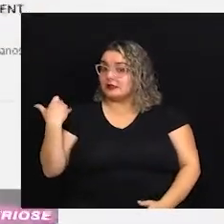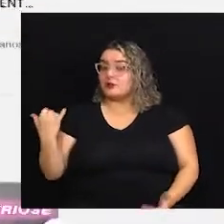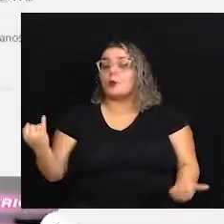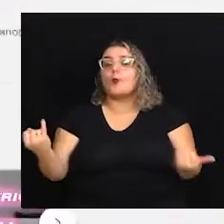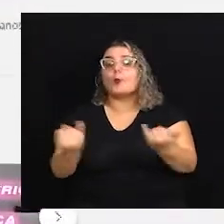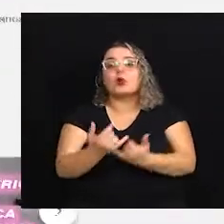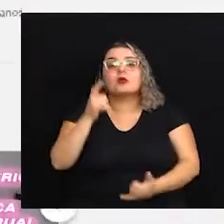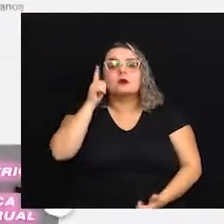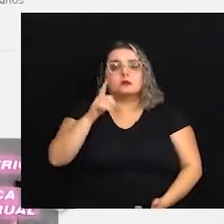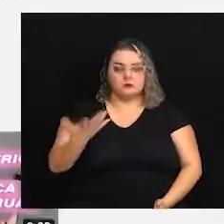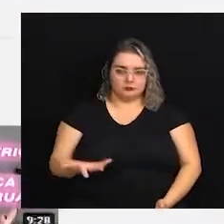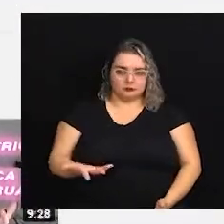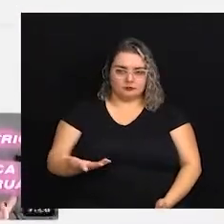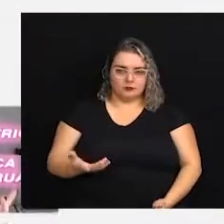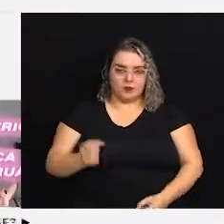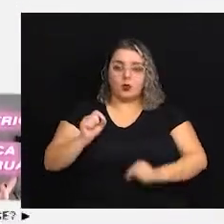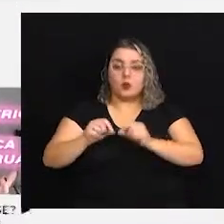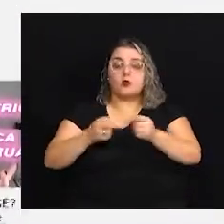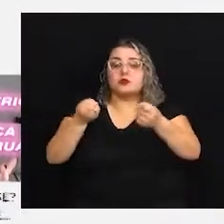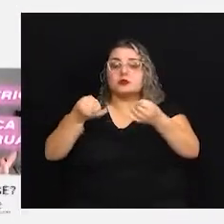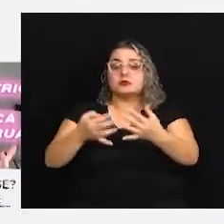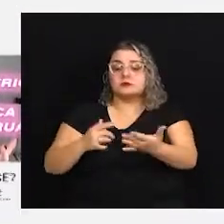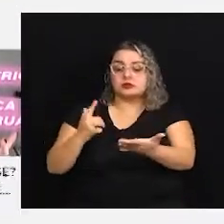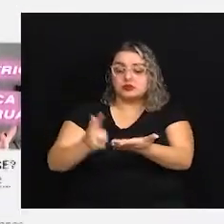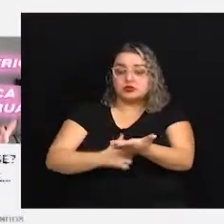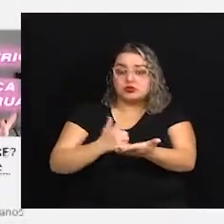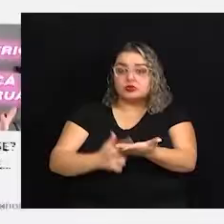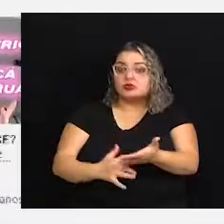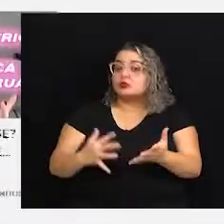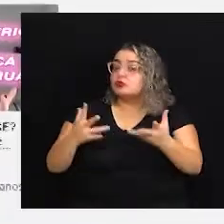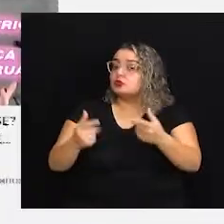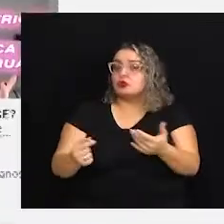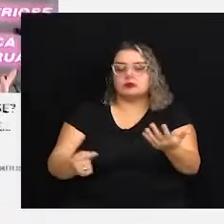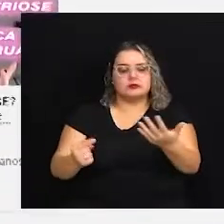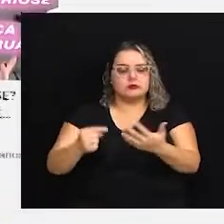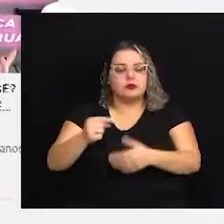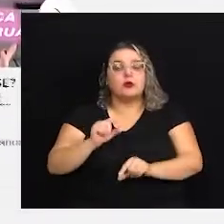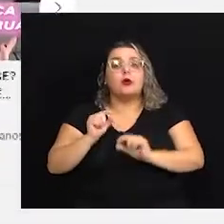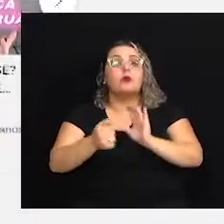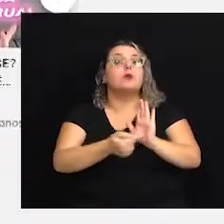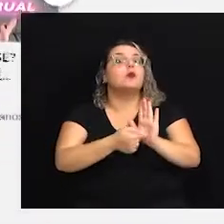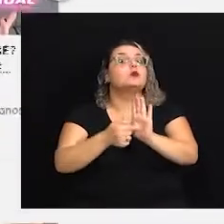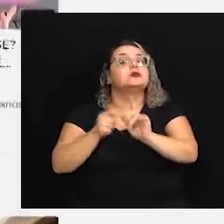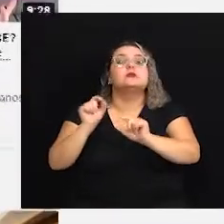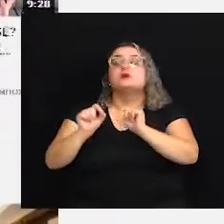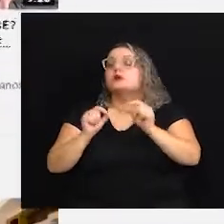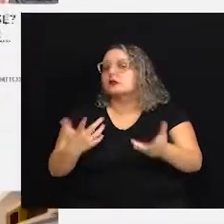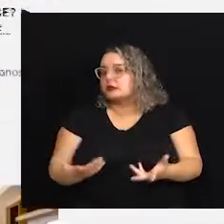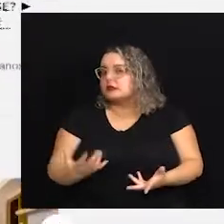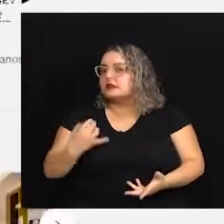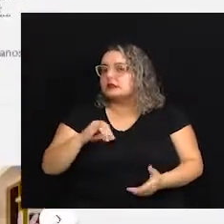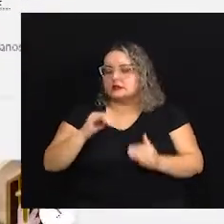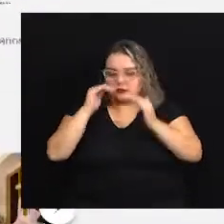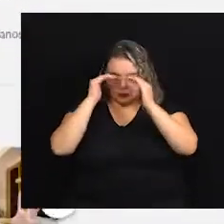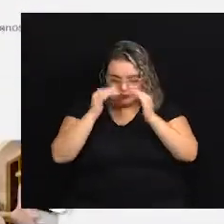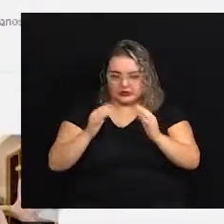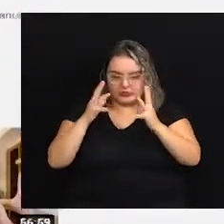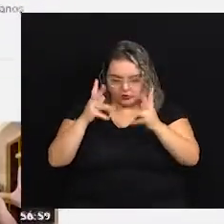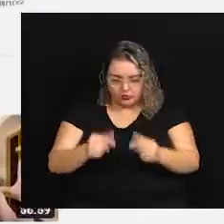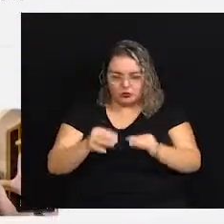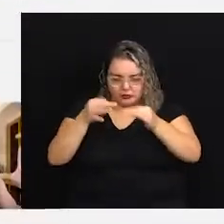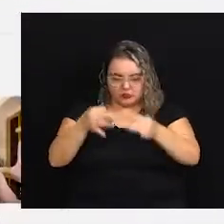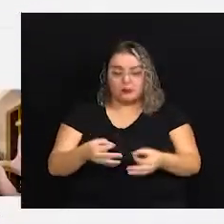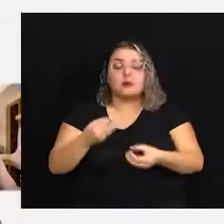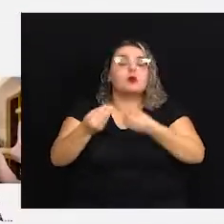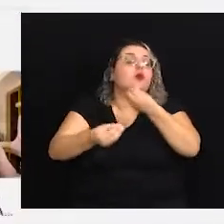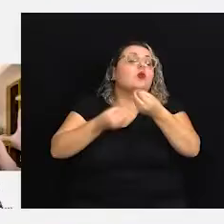anos. Então, o que eu falo no livro, eu falo de todos esses pilares, mostrando que, se ela seguir o que tem